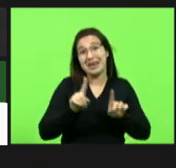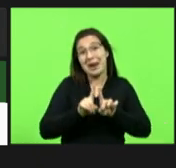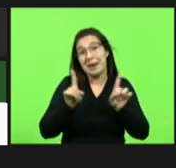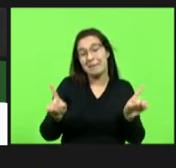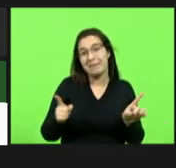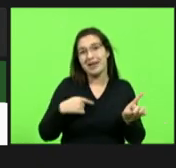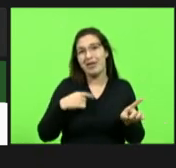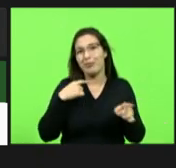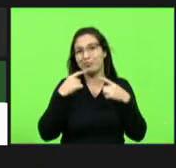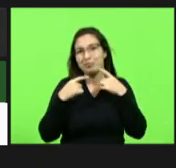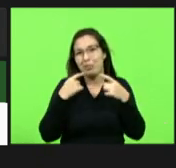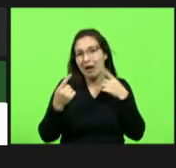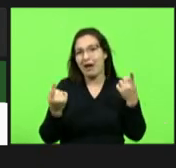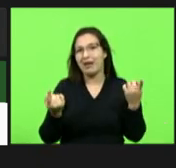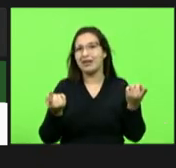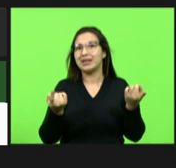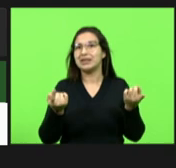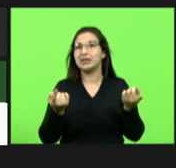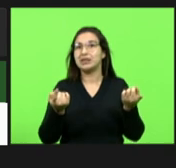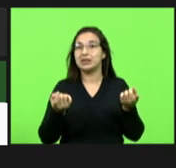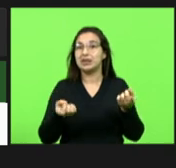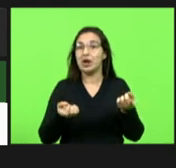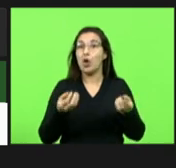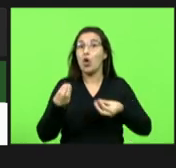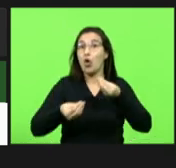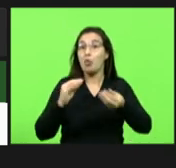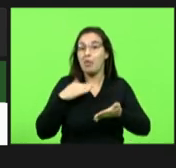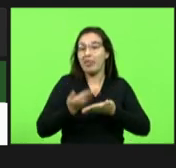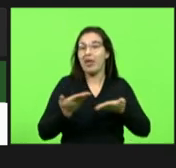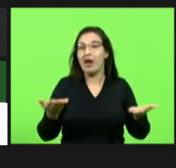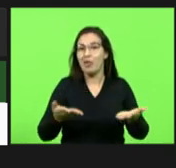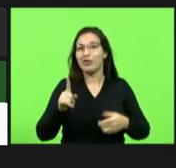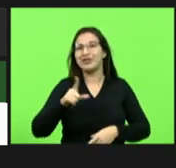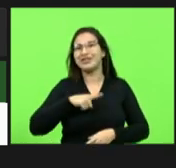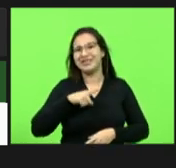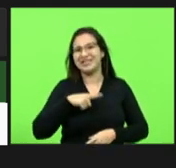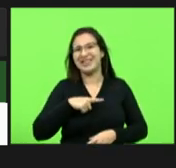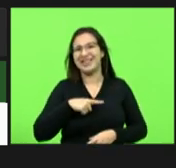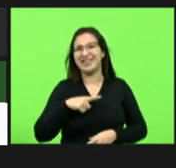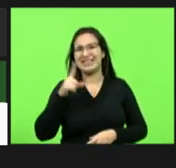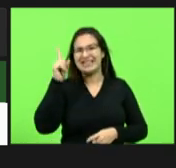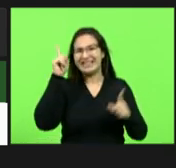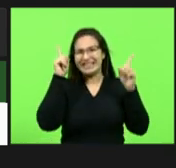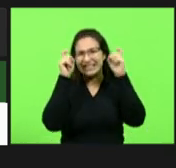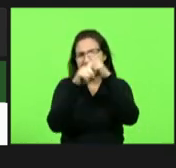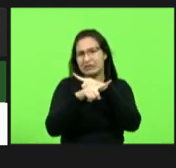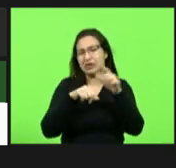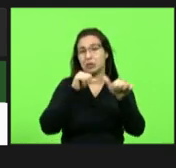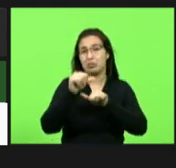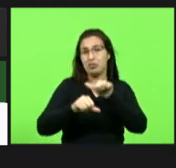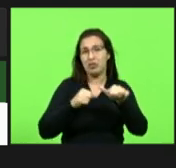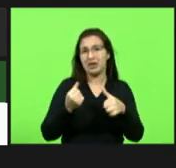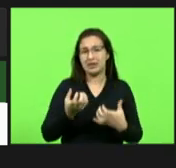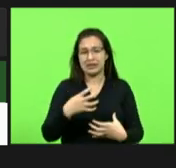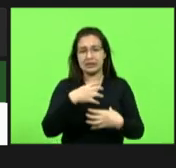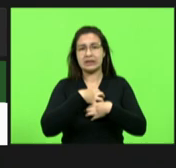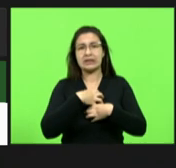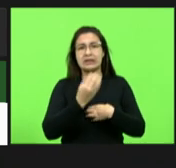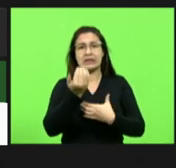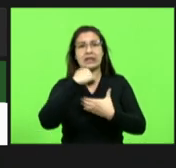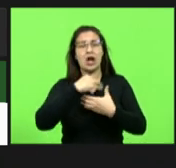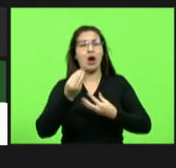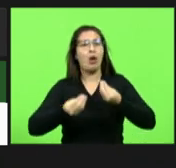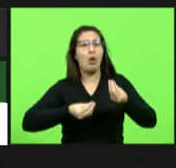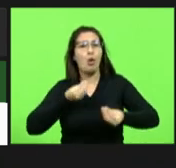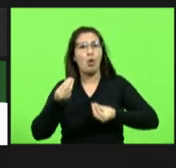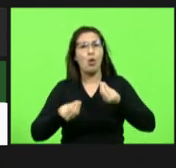dúvidas de que tudo isso gerou e ainda gera muitos conflitos, alterações, inclusive emocionais, e possivelmente mais casos